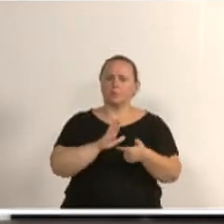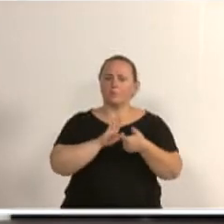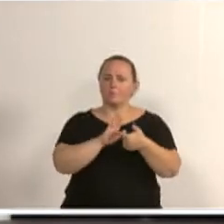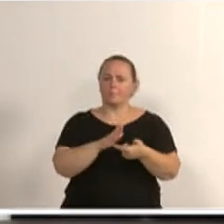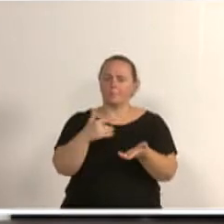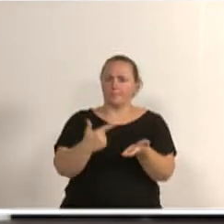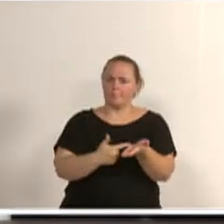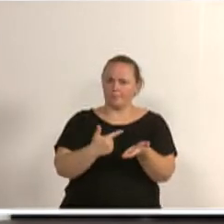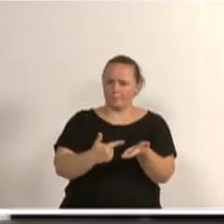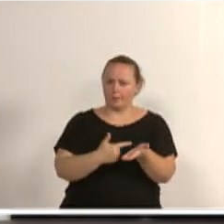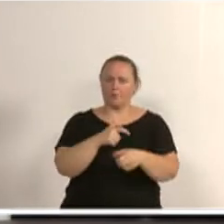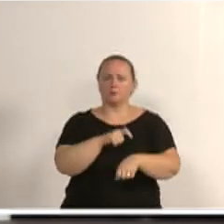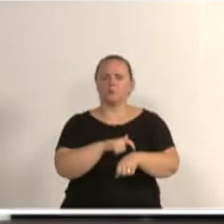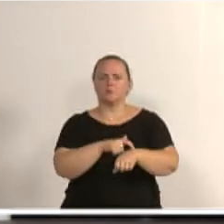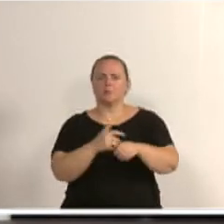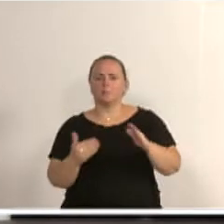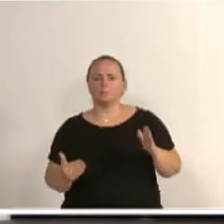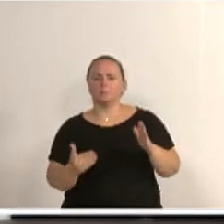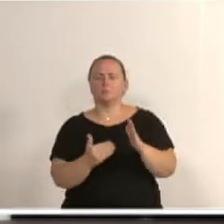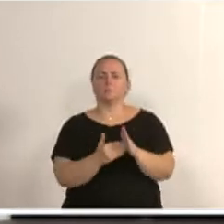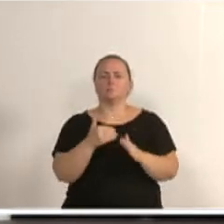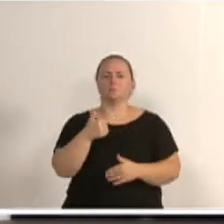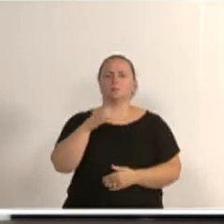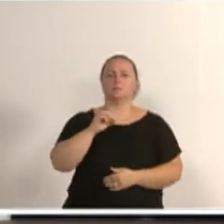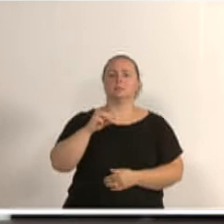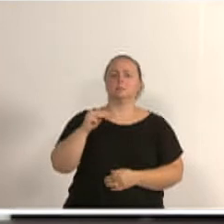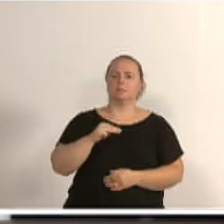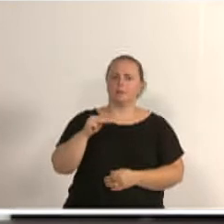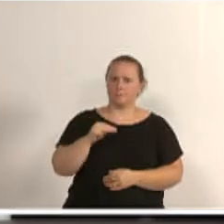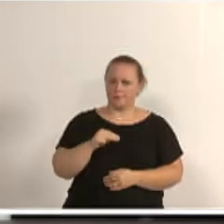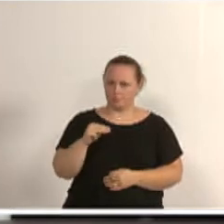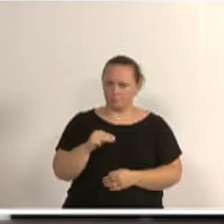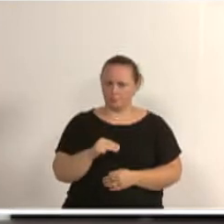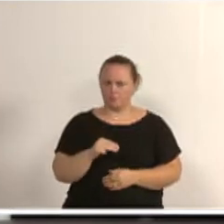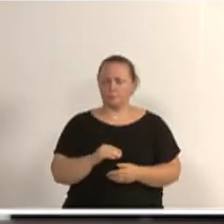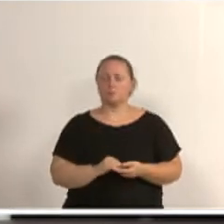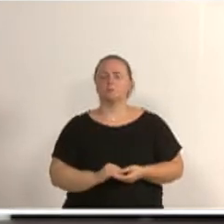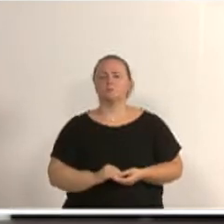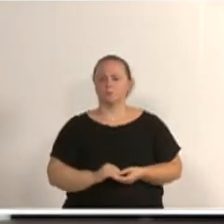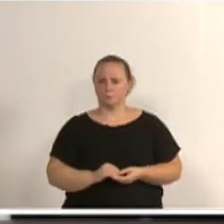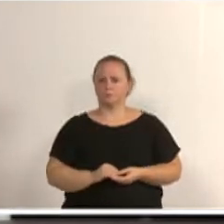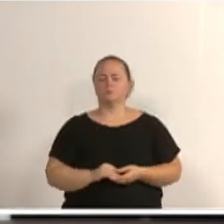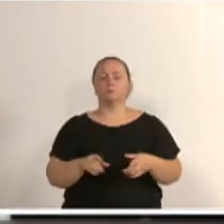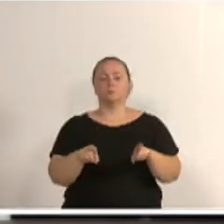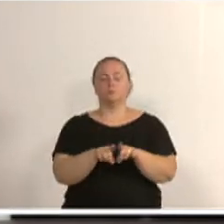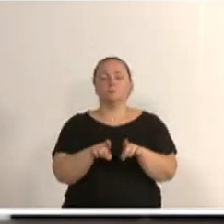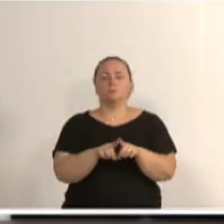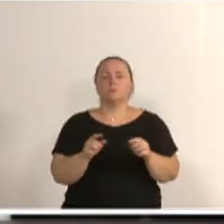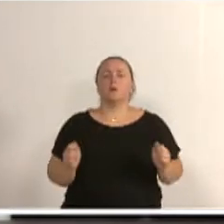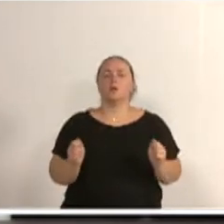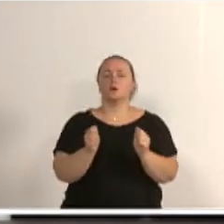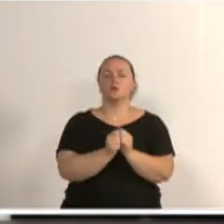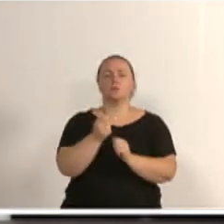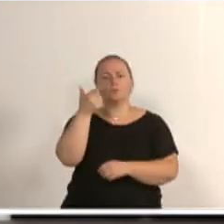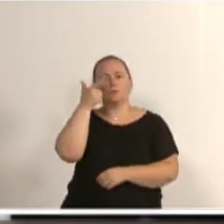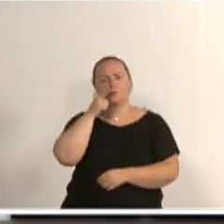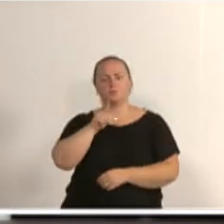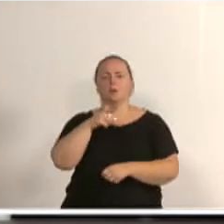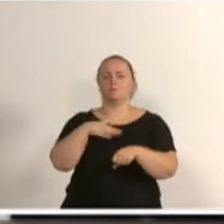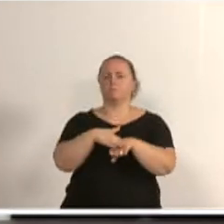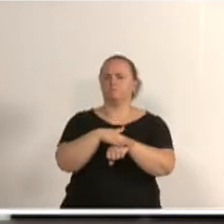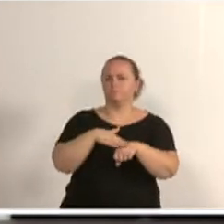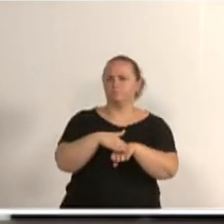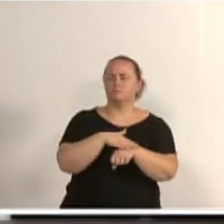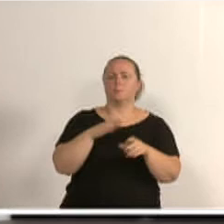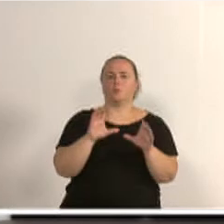senhor terá o tempo de 10 minutos para poder expor o que o senhor quer fazer, e, juntamente com isso, a gente pode estar conversando com a comunidade, com as associações